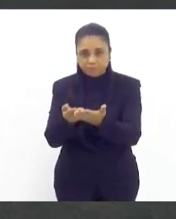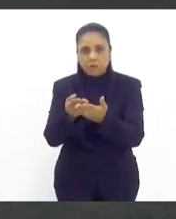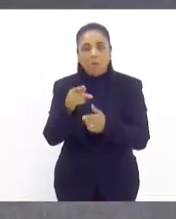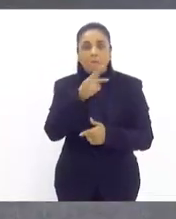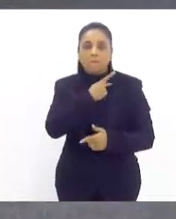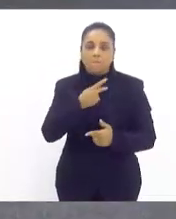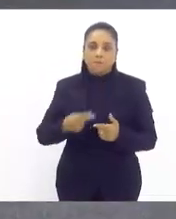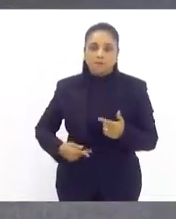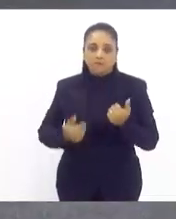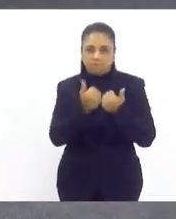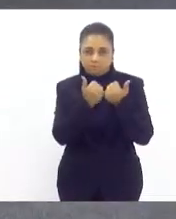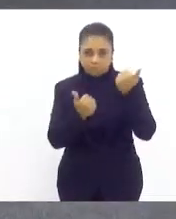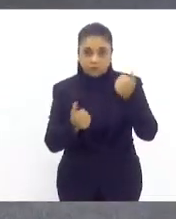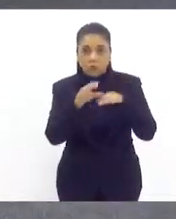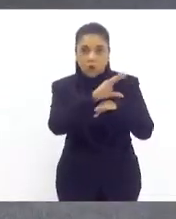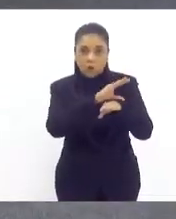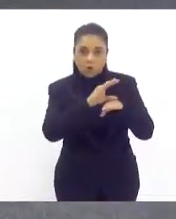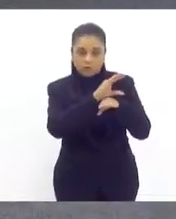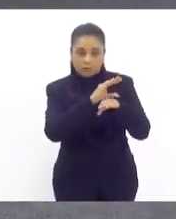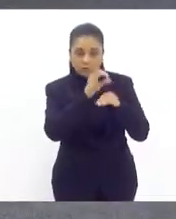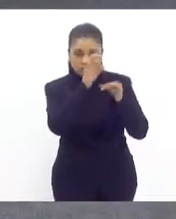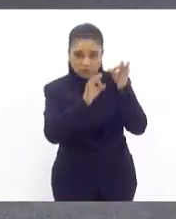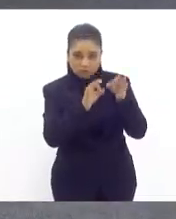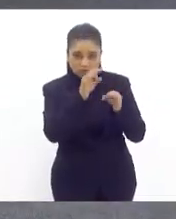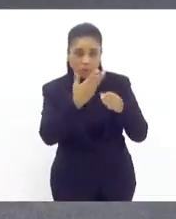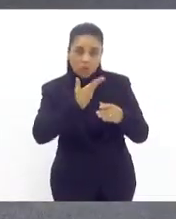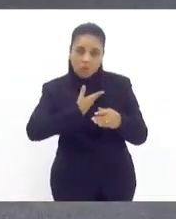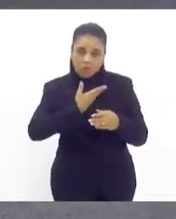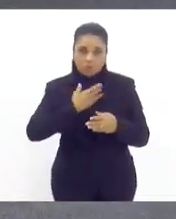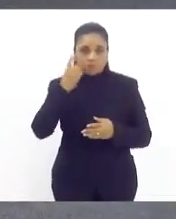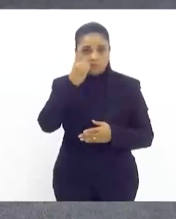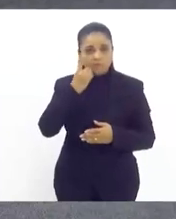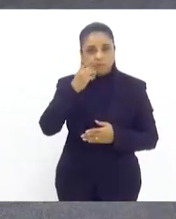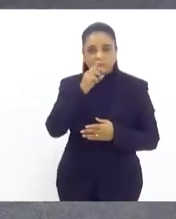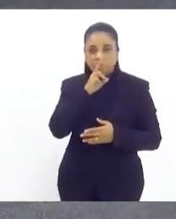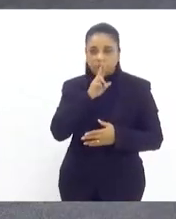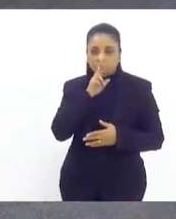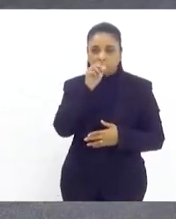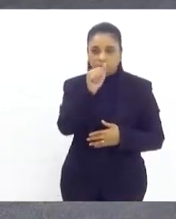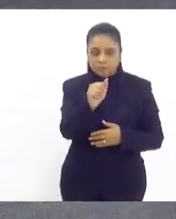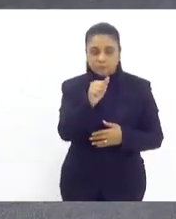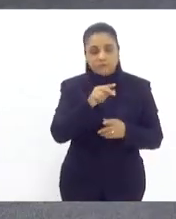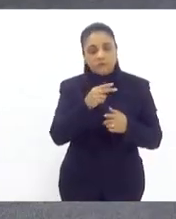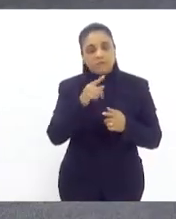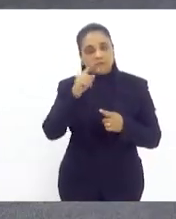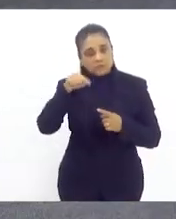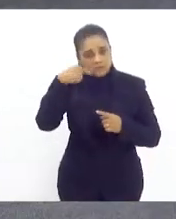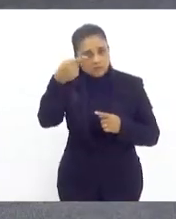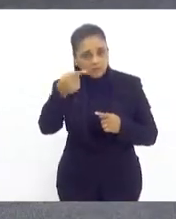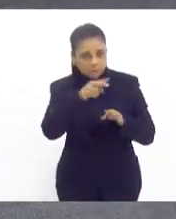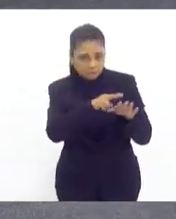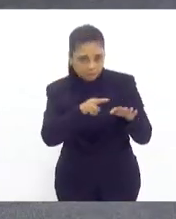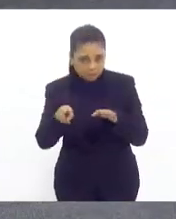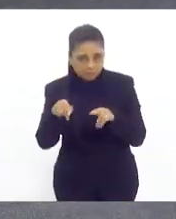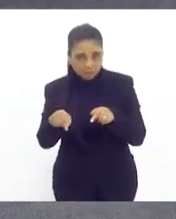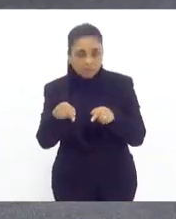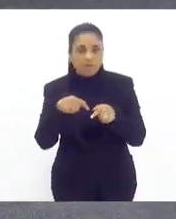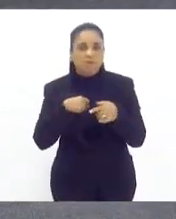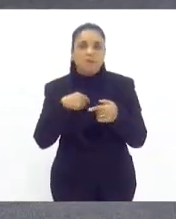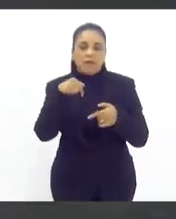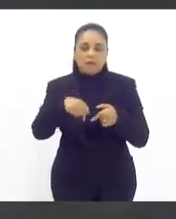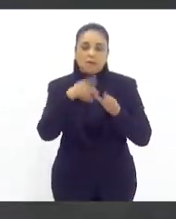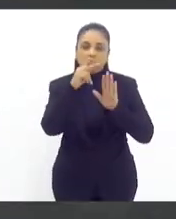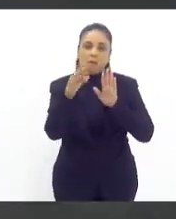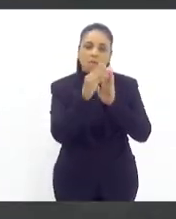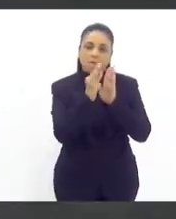constituição e justiça meu colega e amigo Rodrigo Amorim para que a gente possa na próxima semana trazer esse projeto para discussão